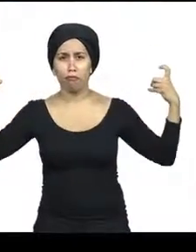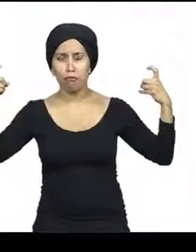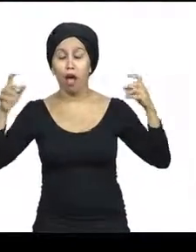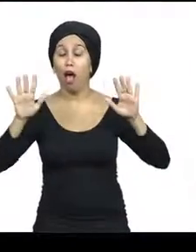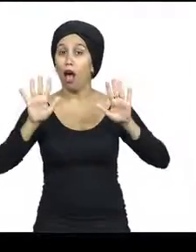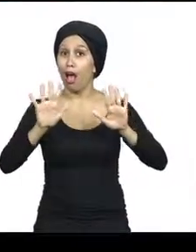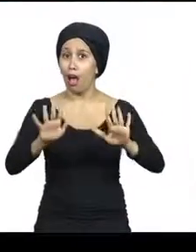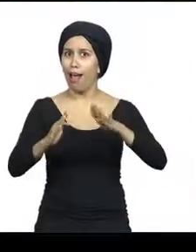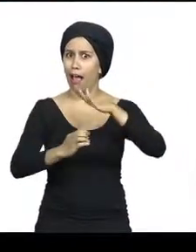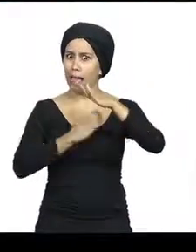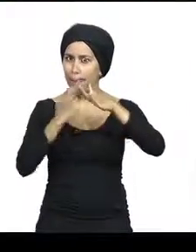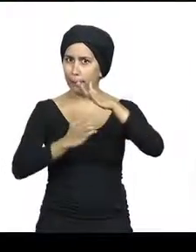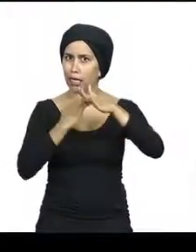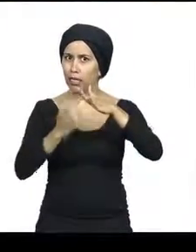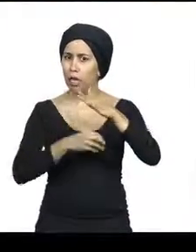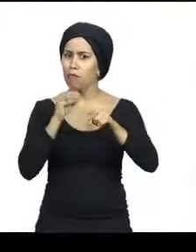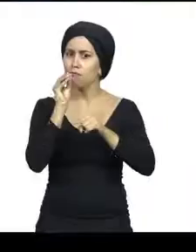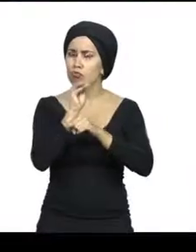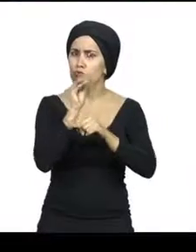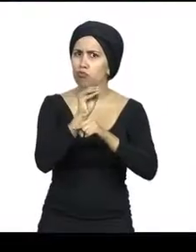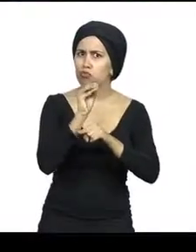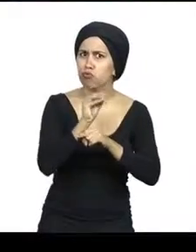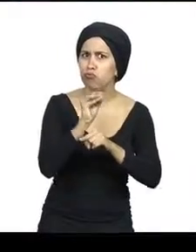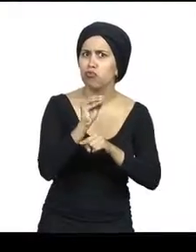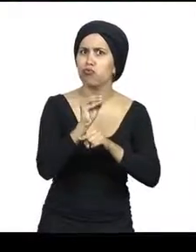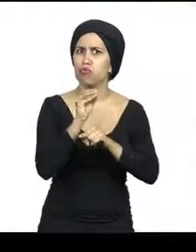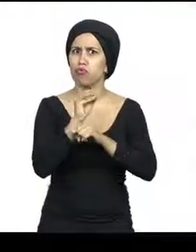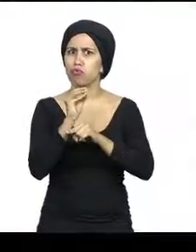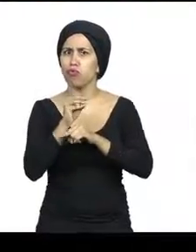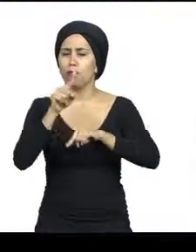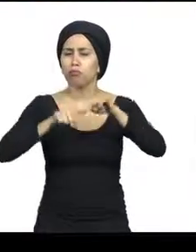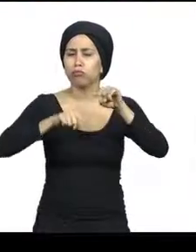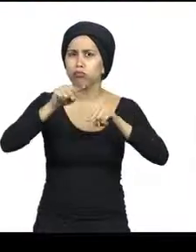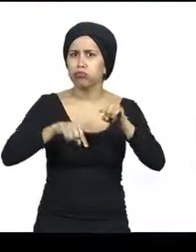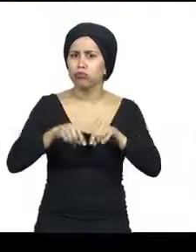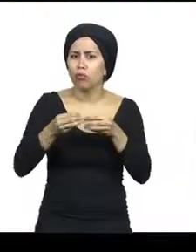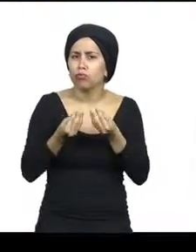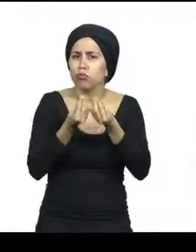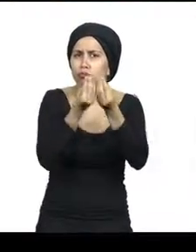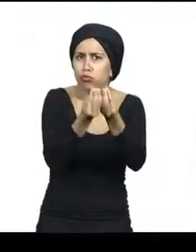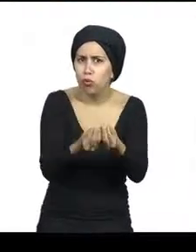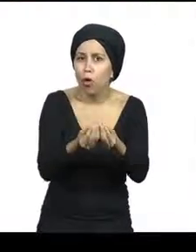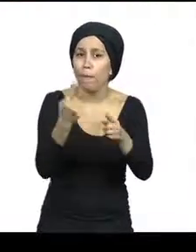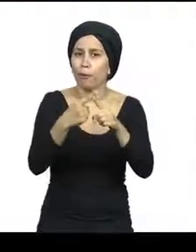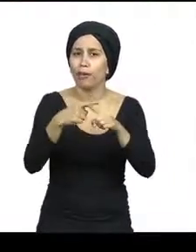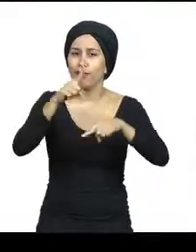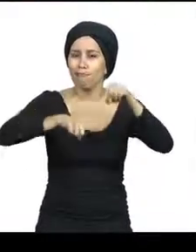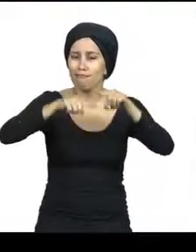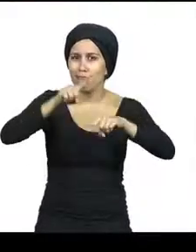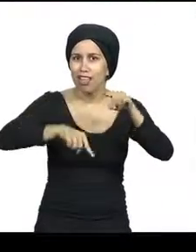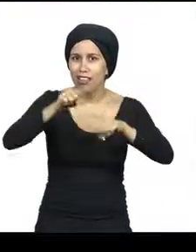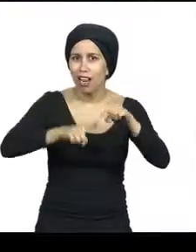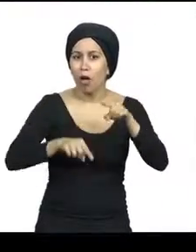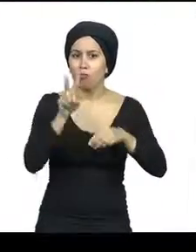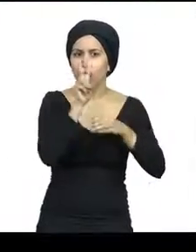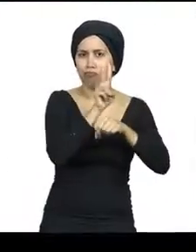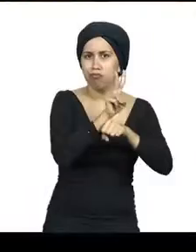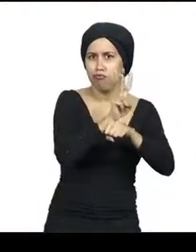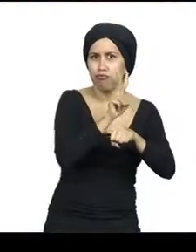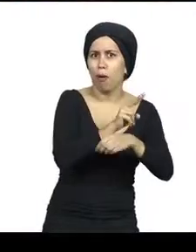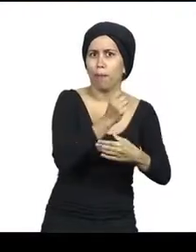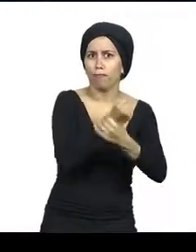as medidas necessárias para proteger os trabalhadores e que o uso dos EPIs é obrigatório, conforme você viu no início deste